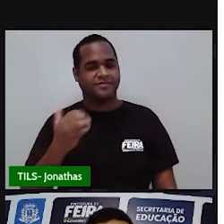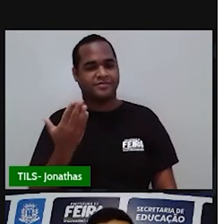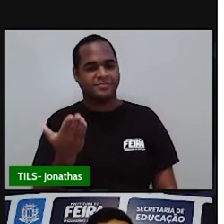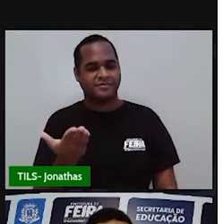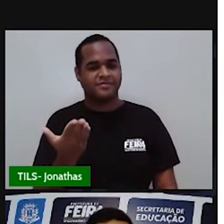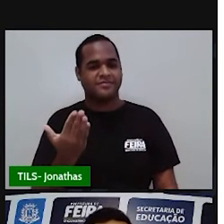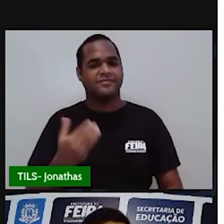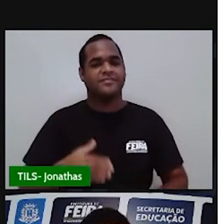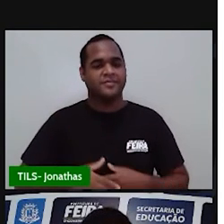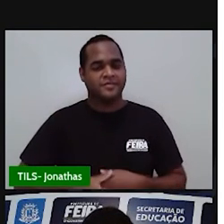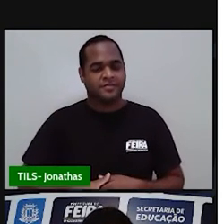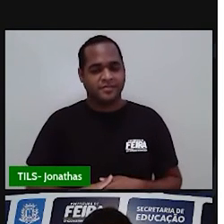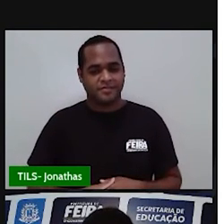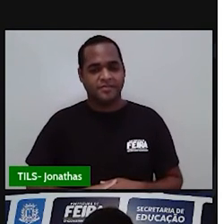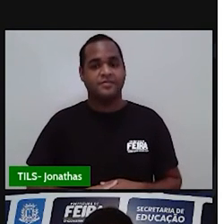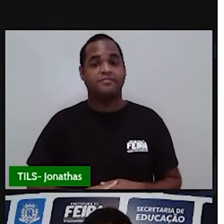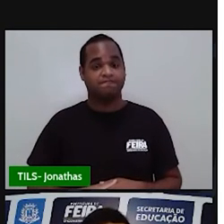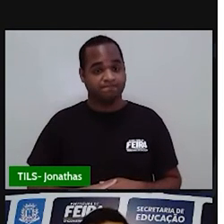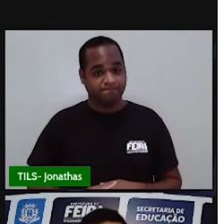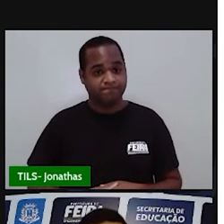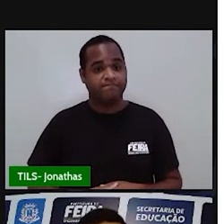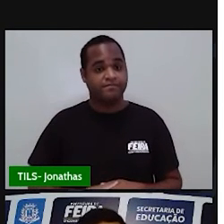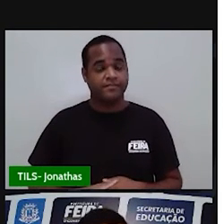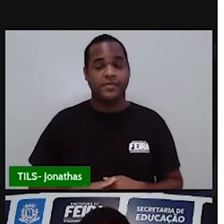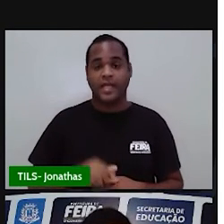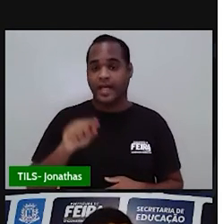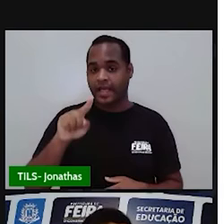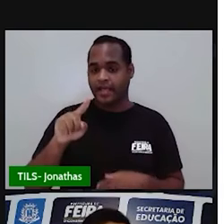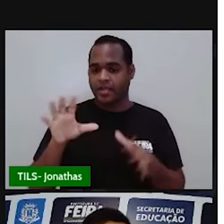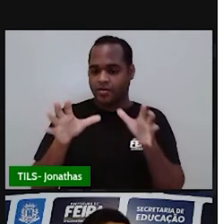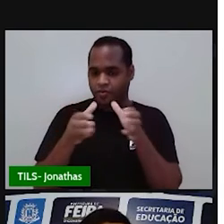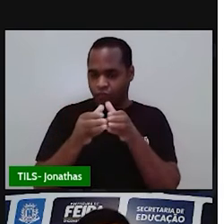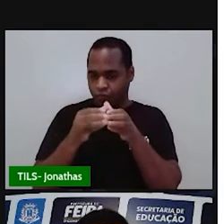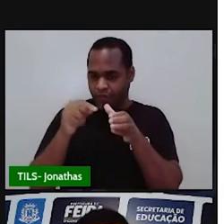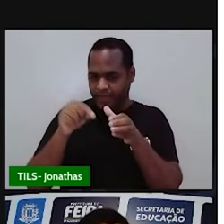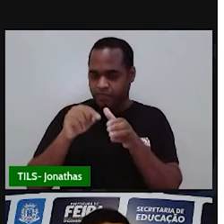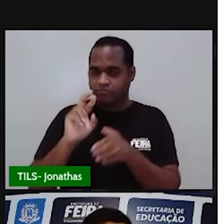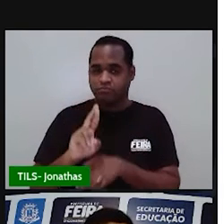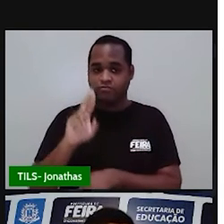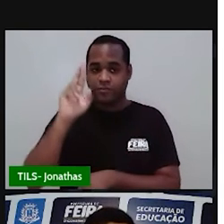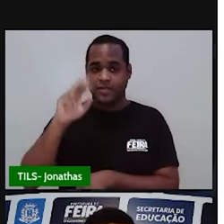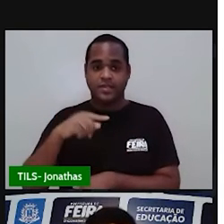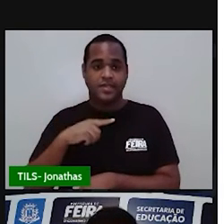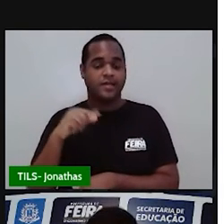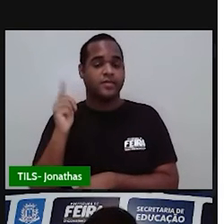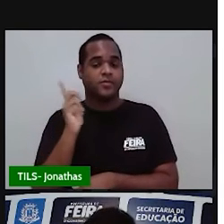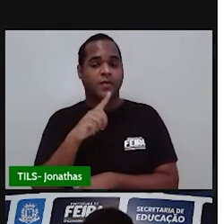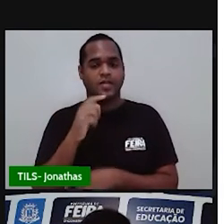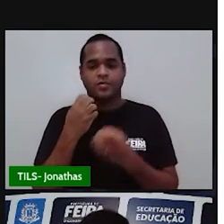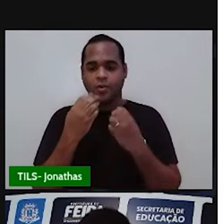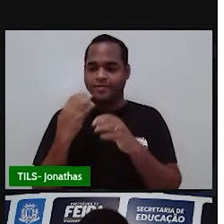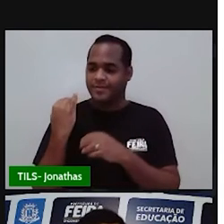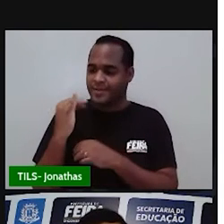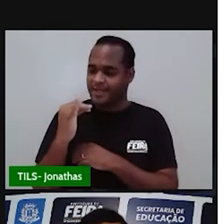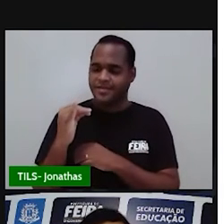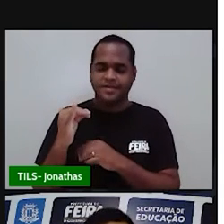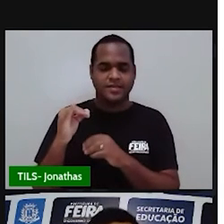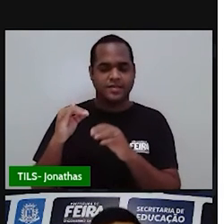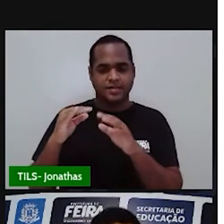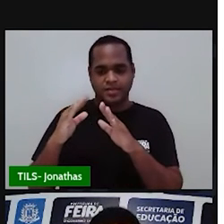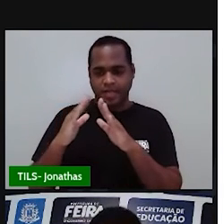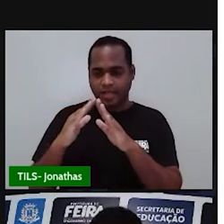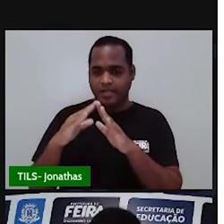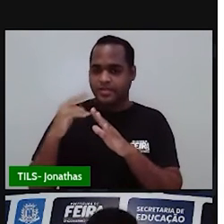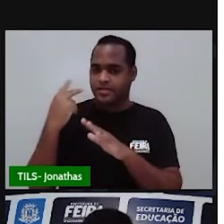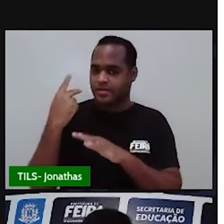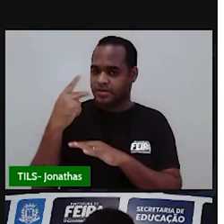a Coelba, né? Essa é a companhia que faz chegar a energia elétrica, que está fazendo